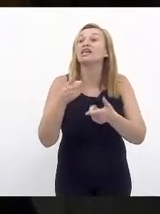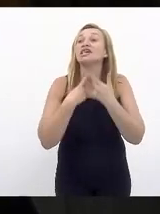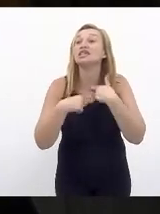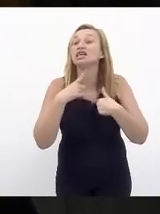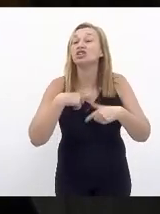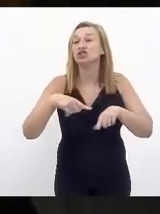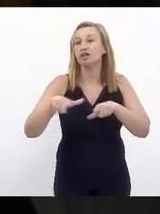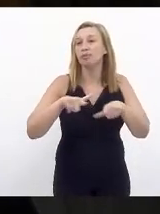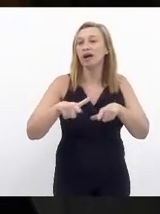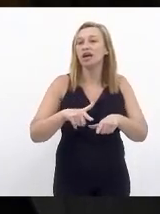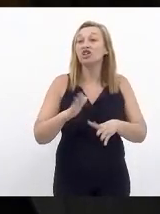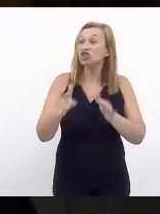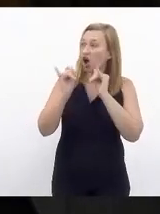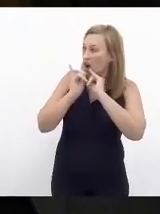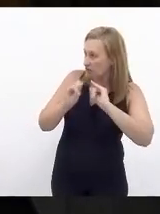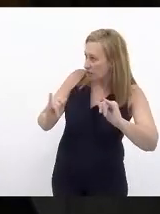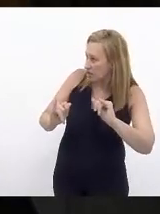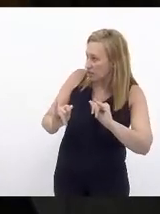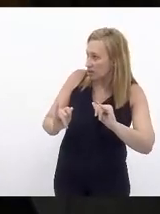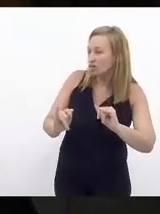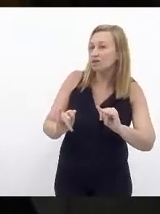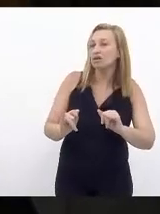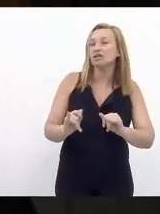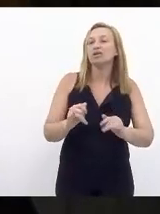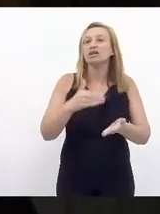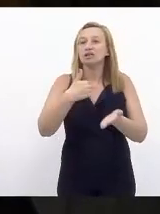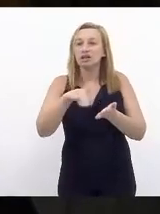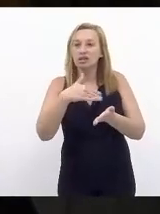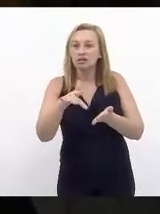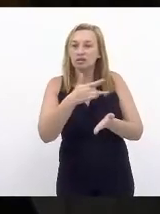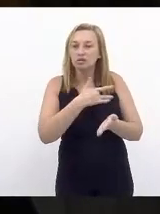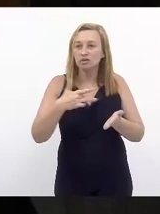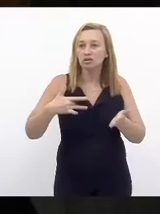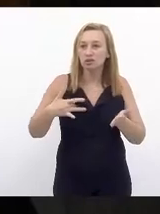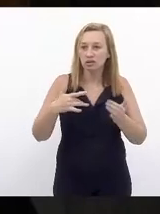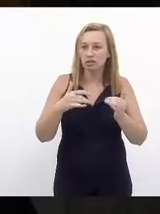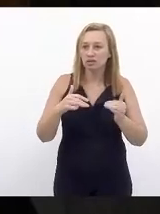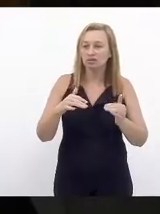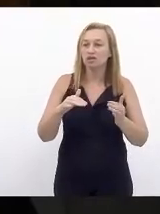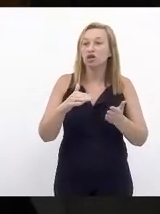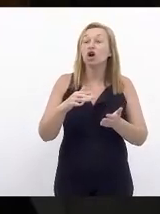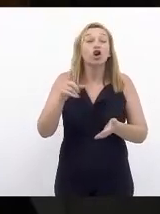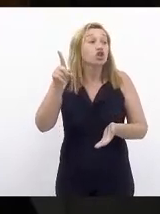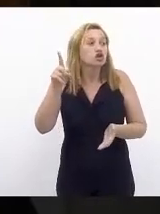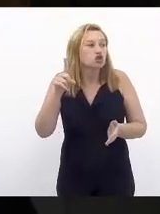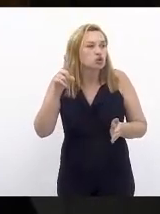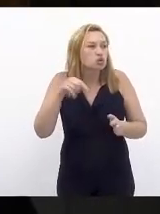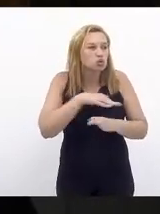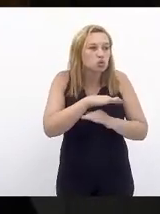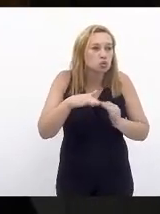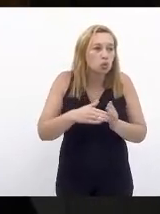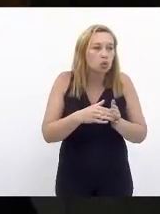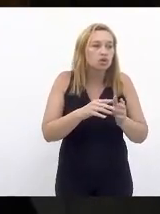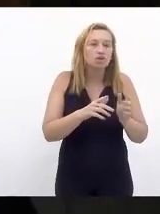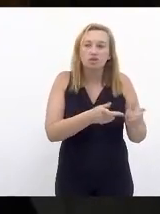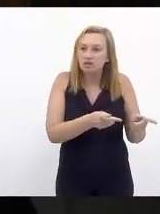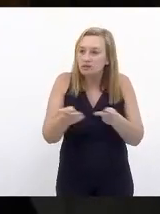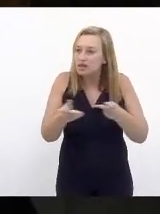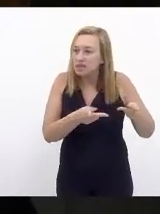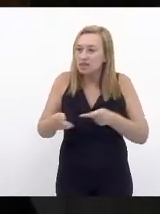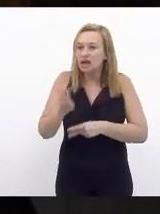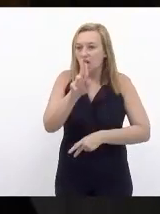Falta vontade de trabalhar. Já aviso aqui o governador, secretário estadual de saúde. Irei em todas as UPAs do estado do Rio de Janeiro.